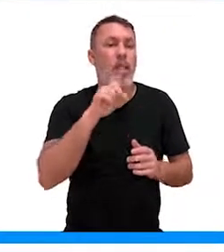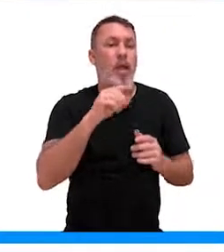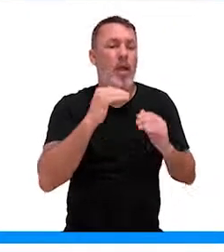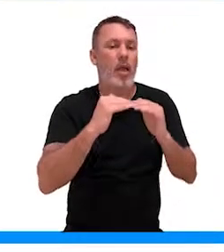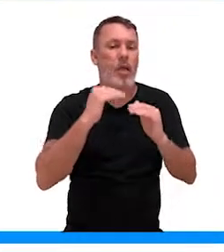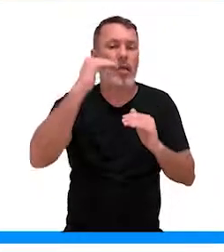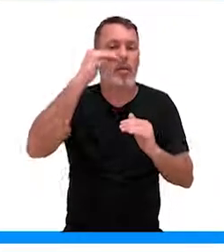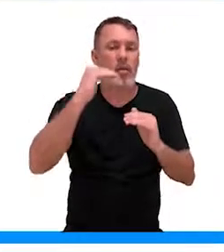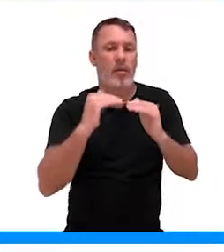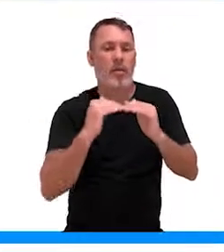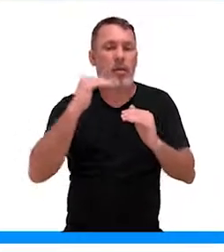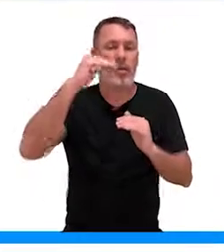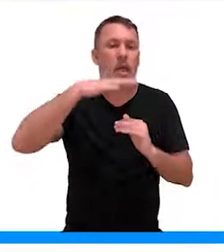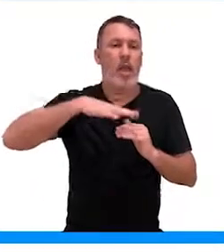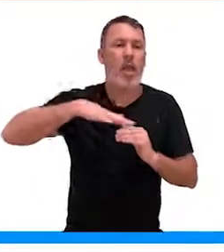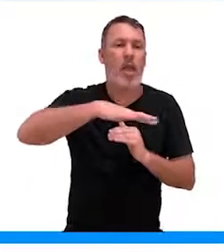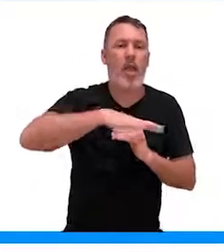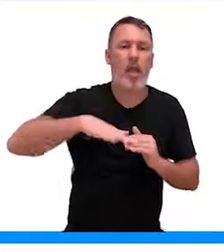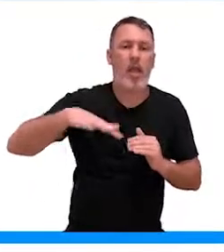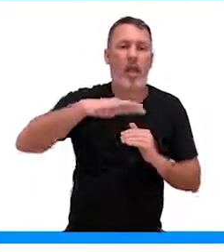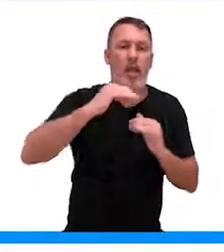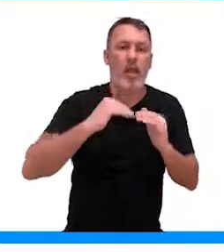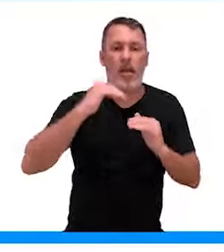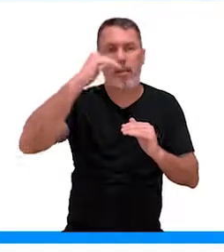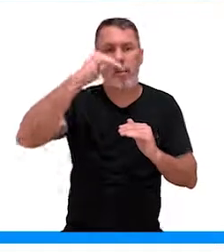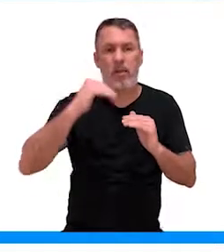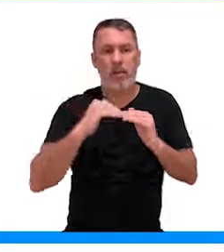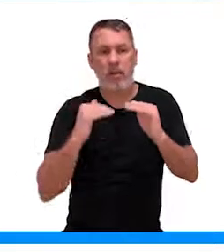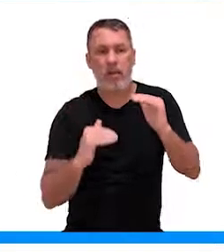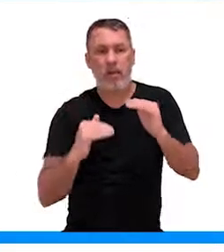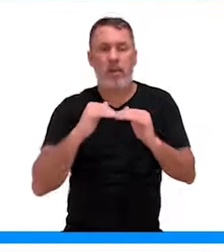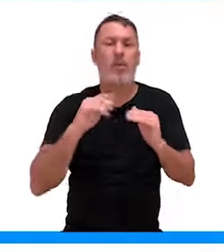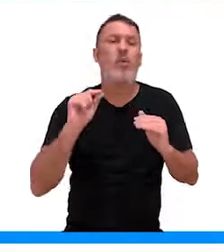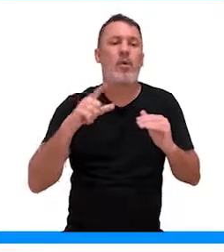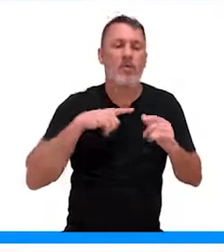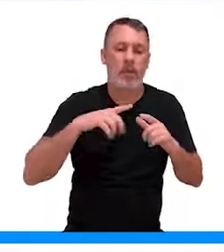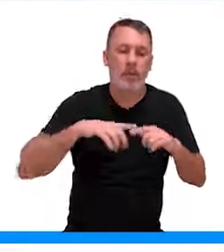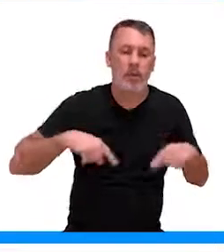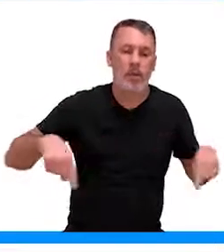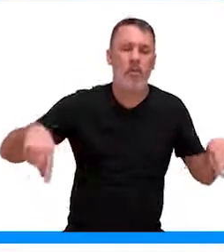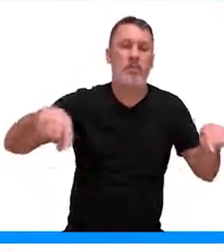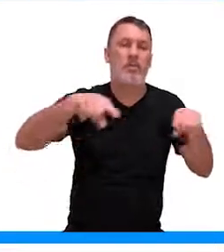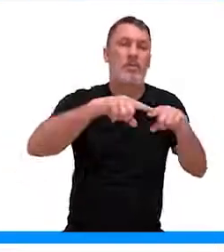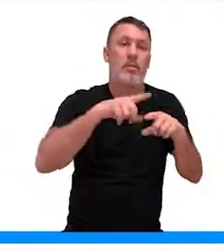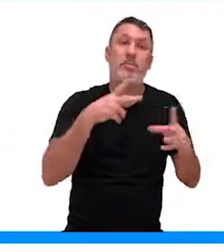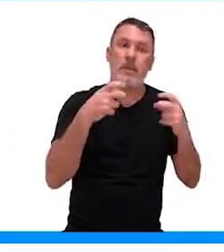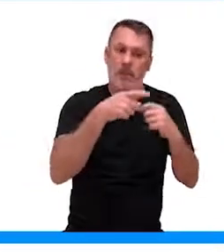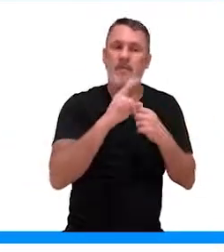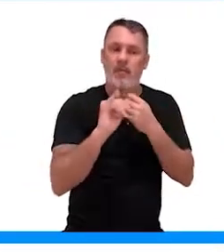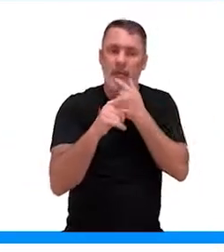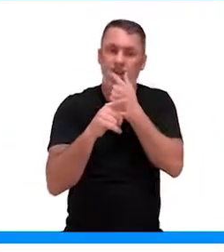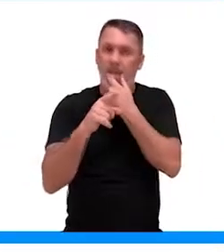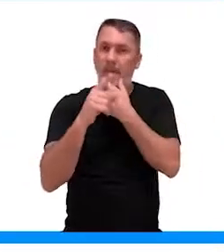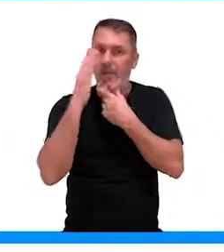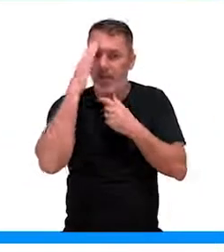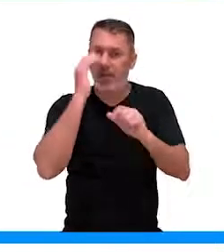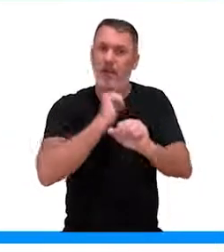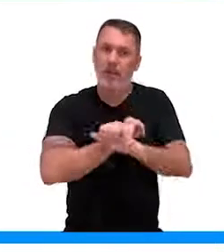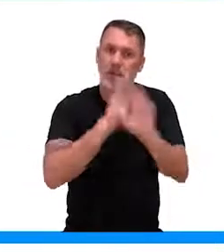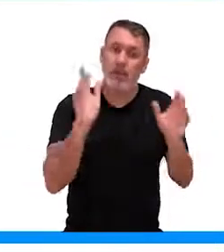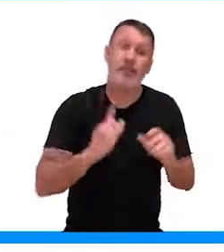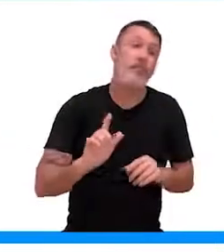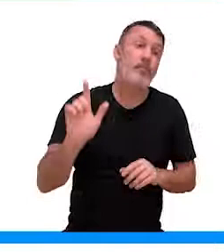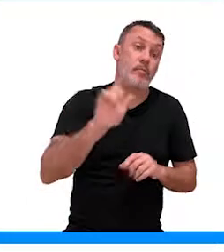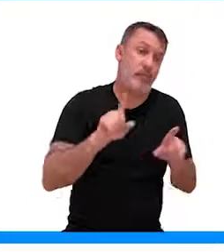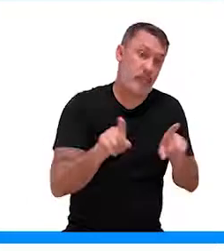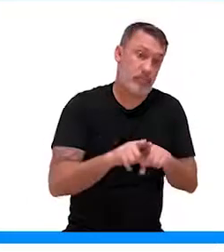altitude elevada em relação àquelas ali que estão ao redor. Você vai perceber isso. Tudo bem? E claro